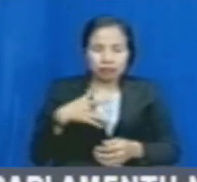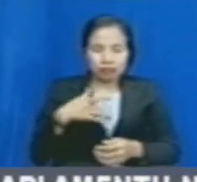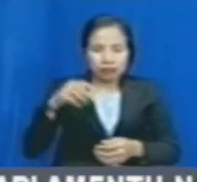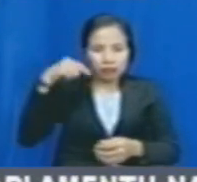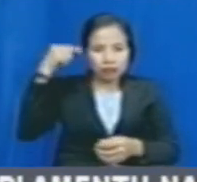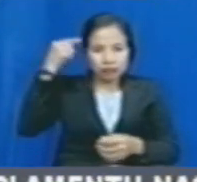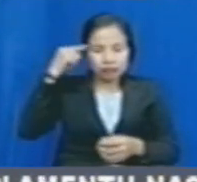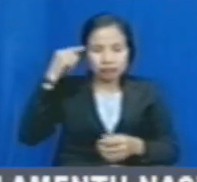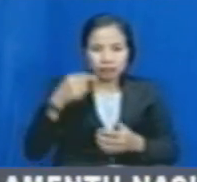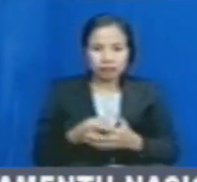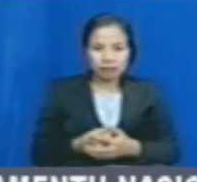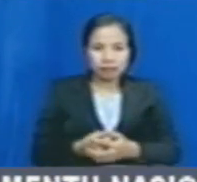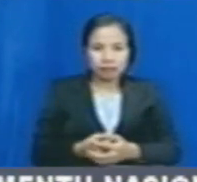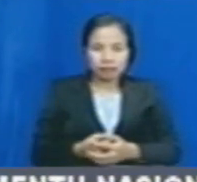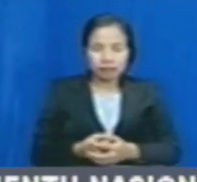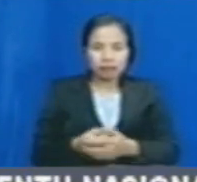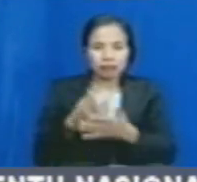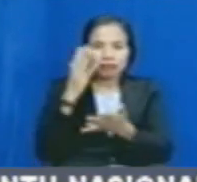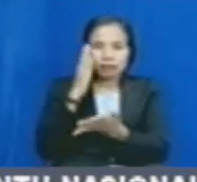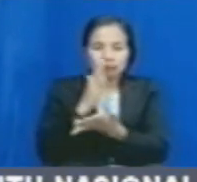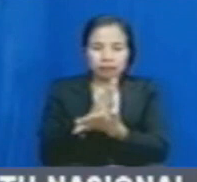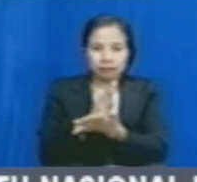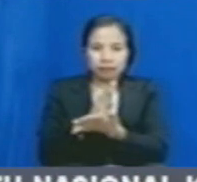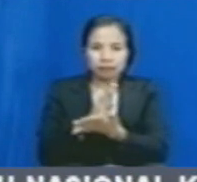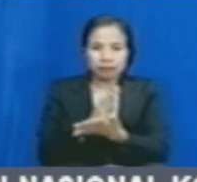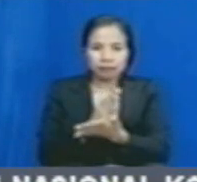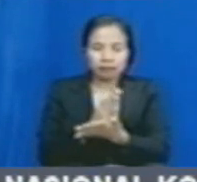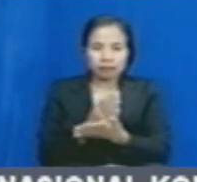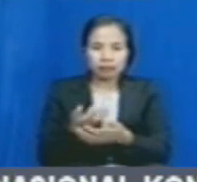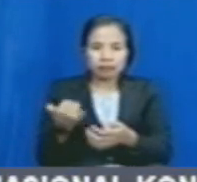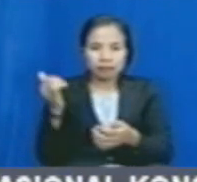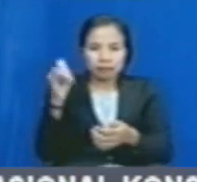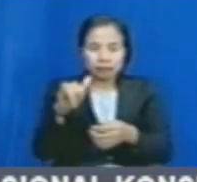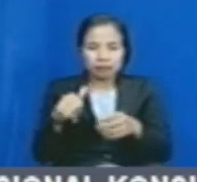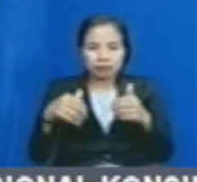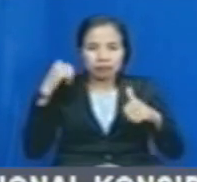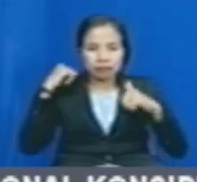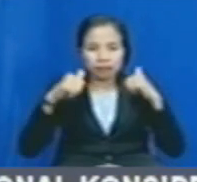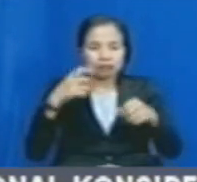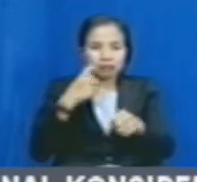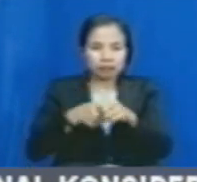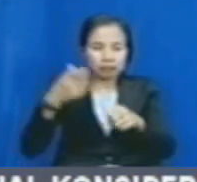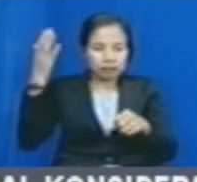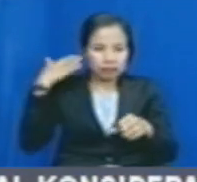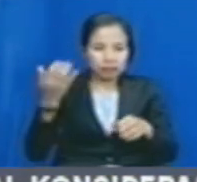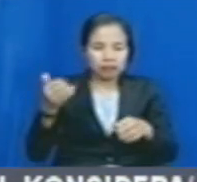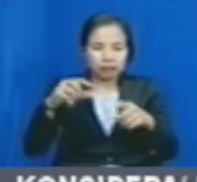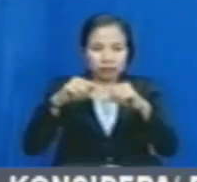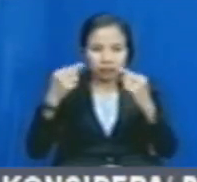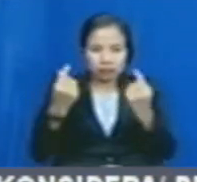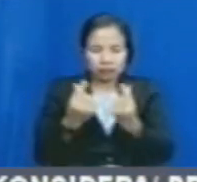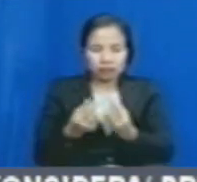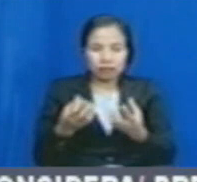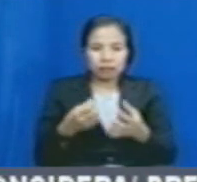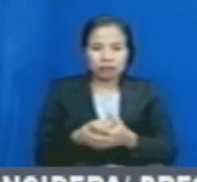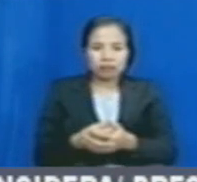governo a para que sira ni atividade ia tempo uluk sira ia arte marciais nebek balu